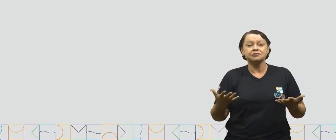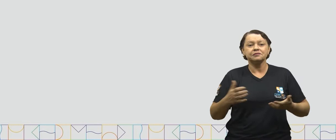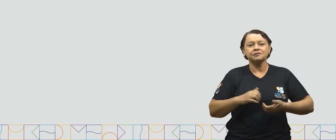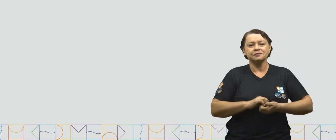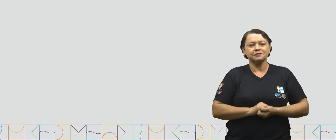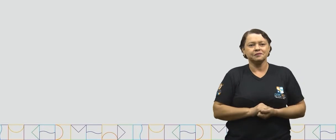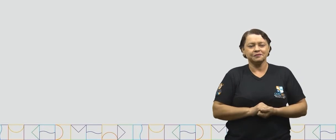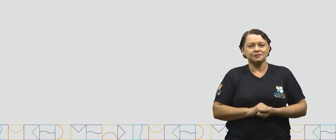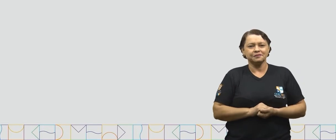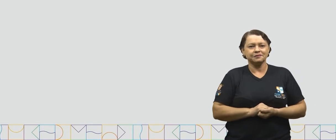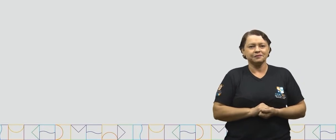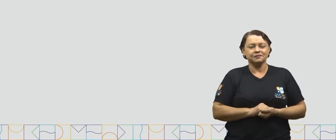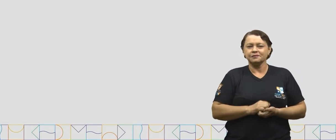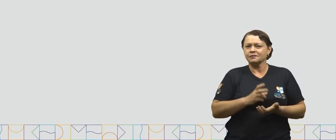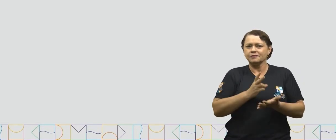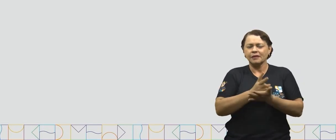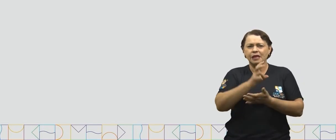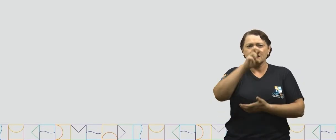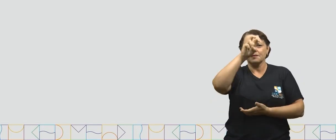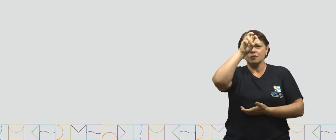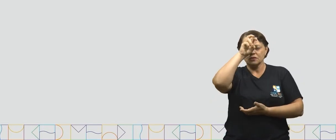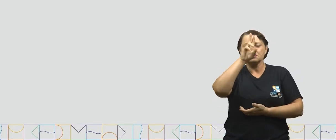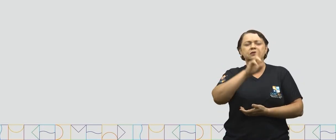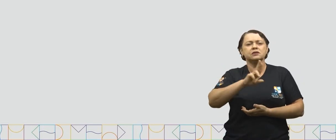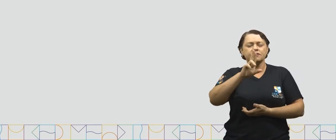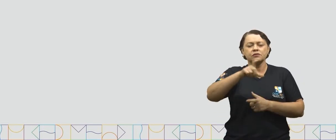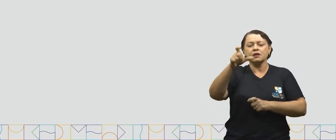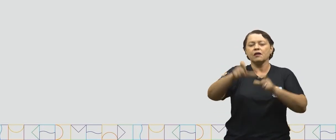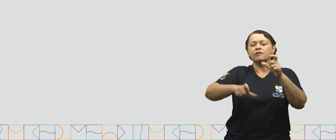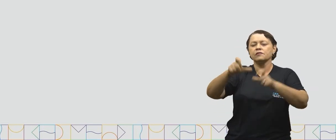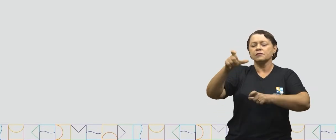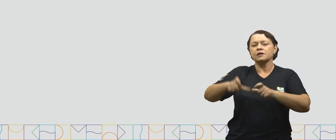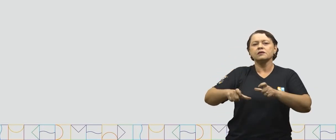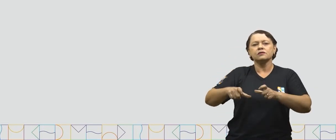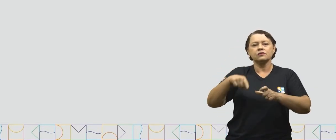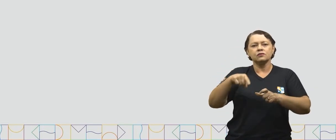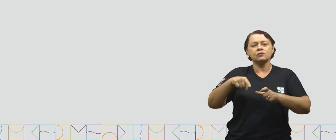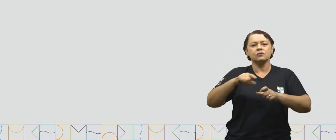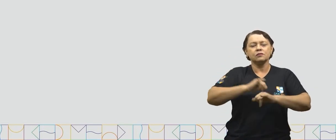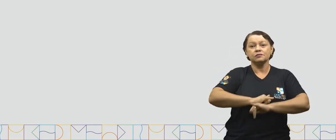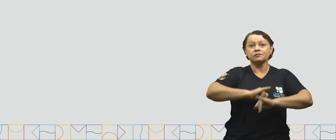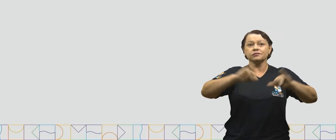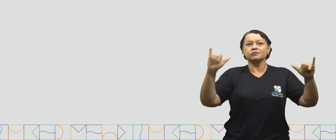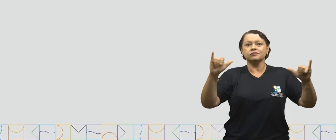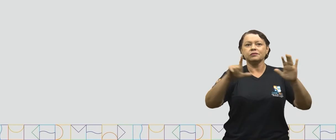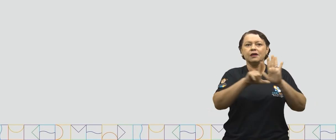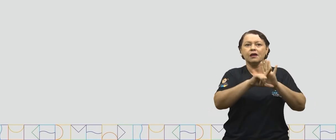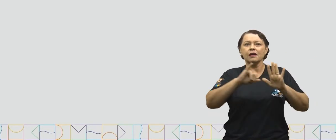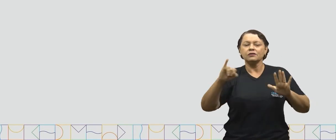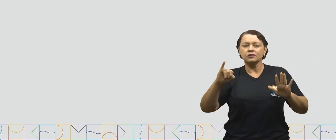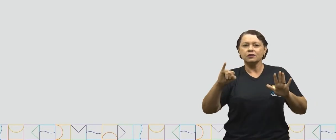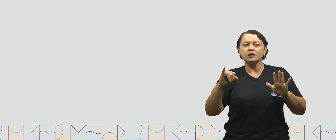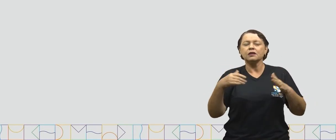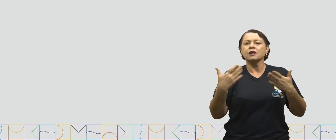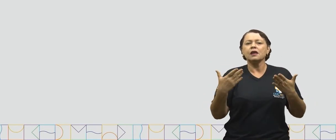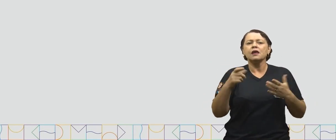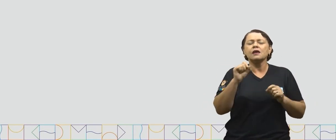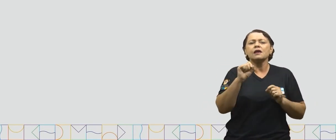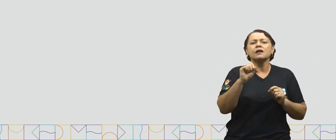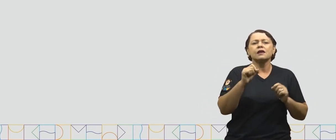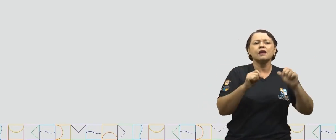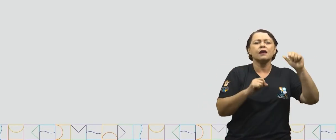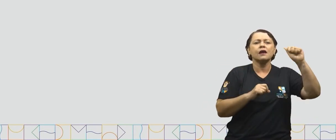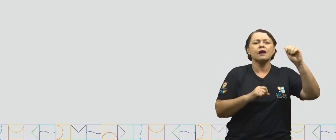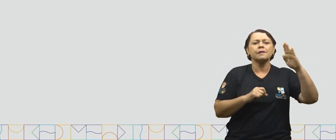E aí, desde os egípcios usavam mensageiros para difundir os decretos. Isso que falamos está se referindo